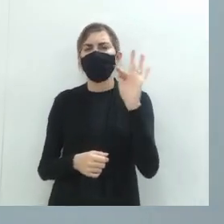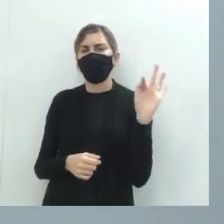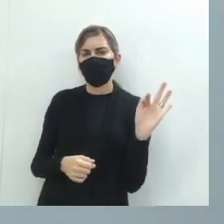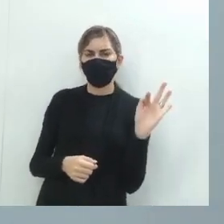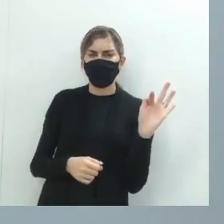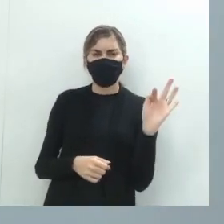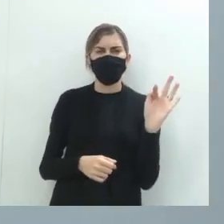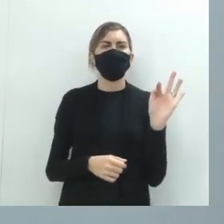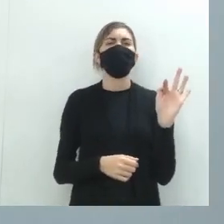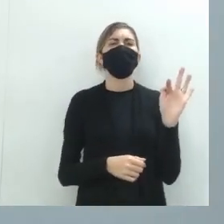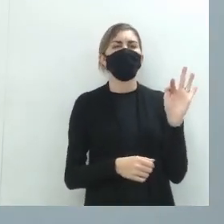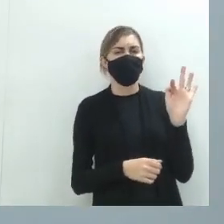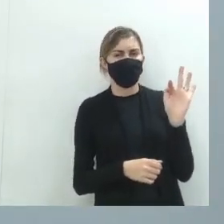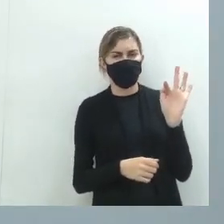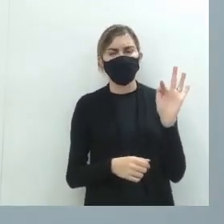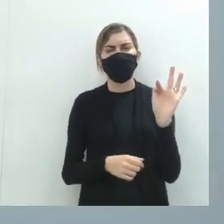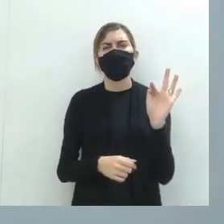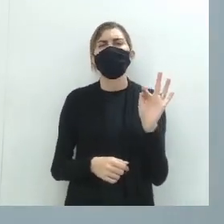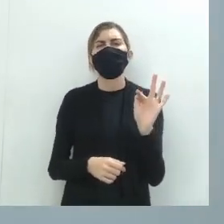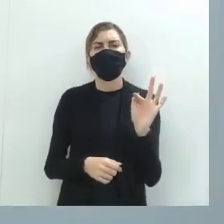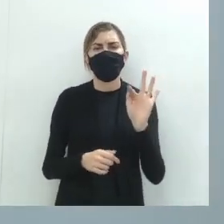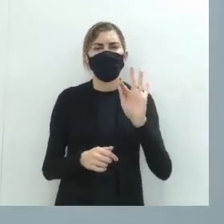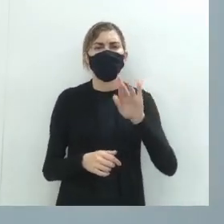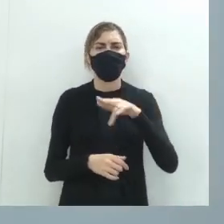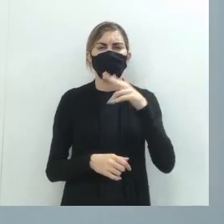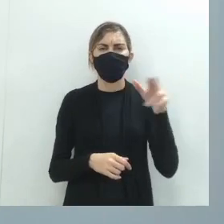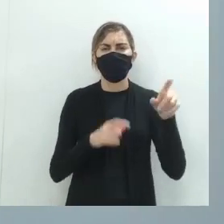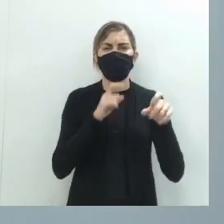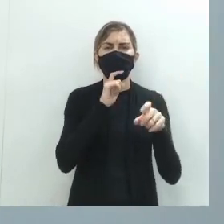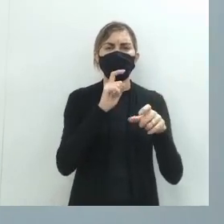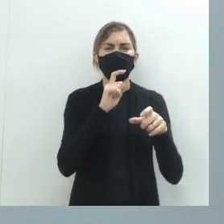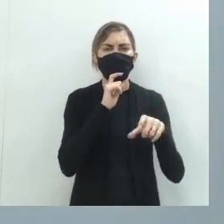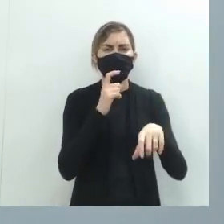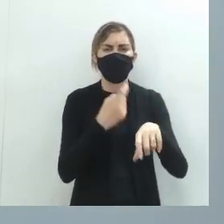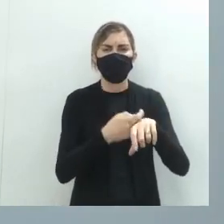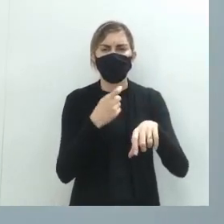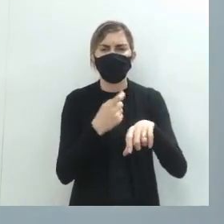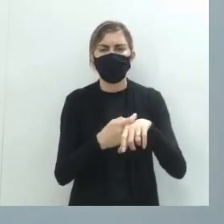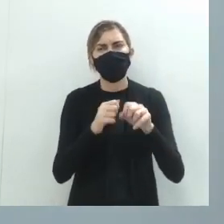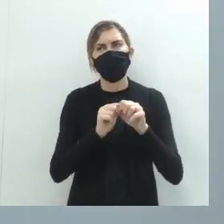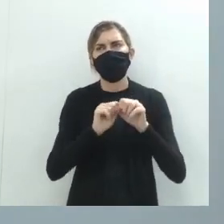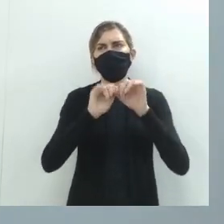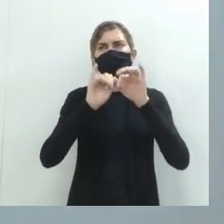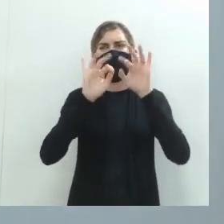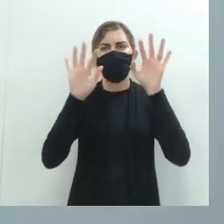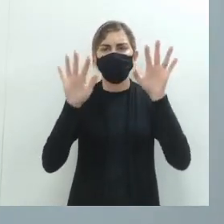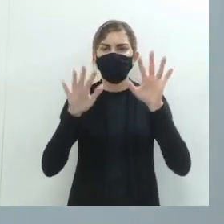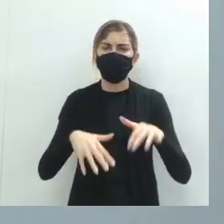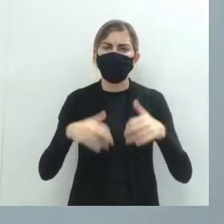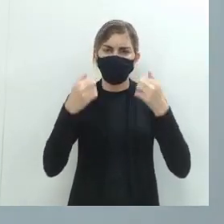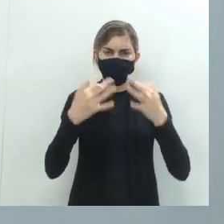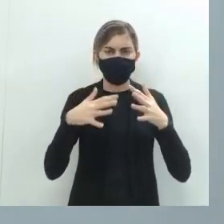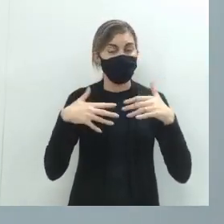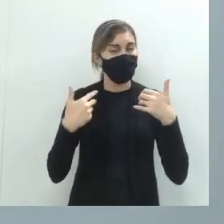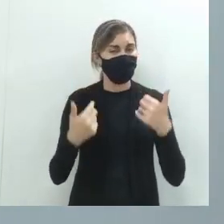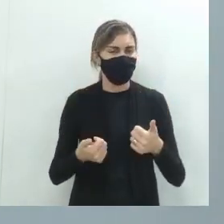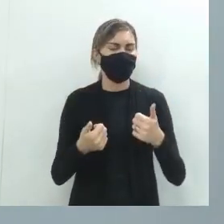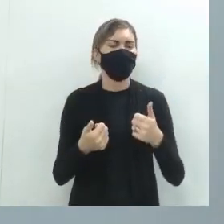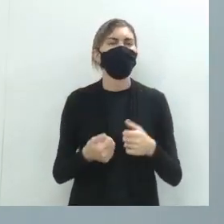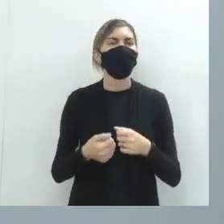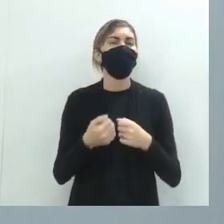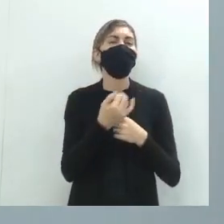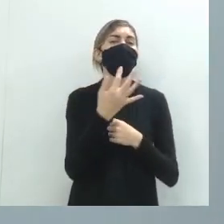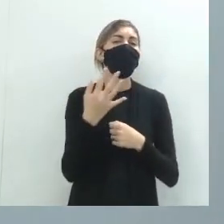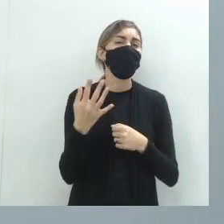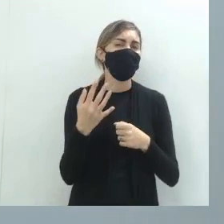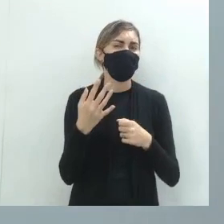Fahrenheit para os pontos de fusão do gelo e do vapor. Deixa eu explicar melhor. Quando